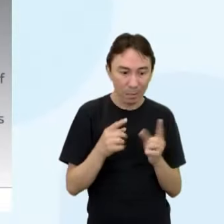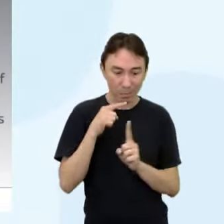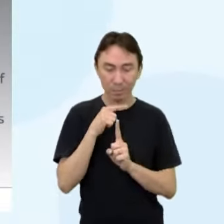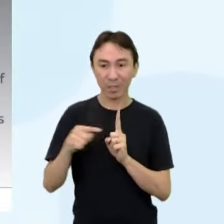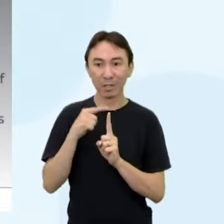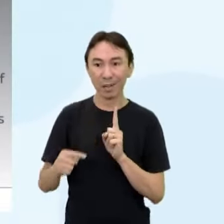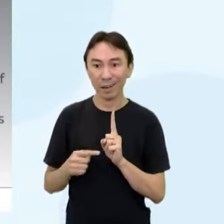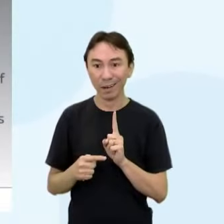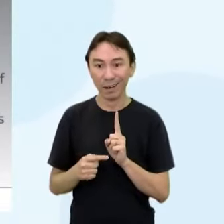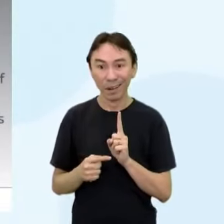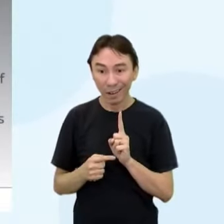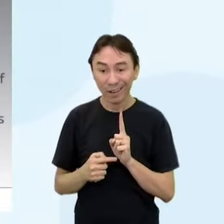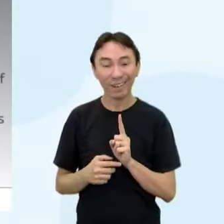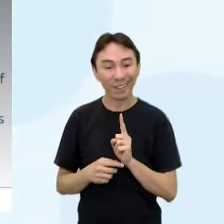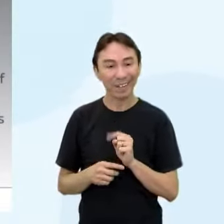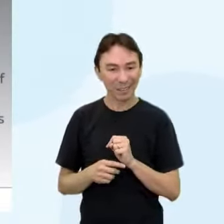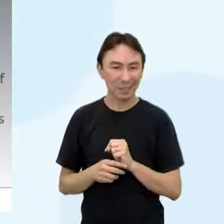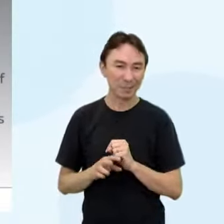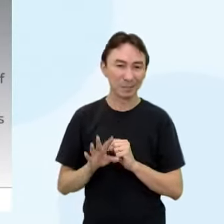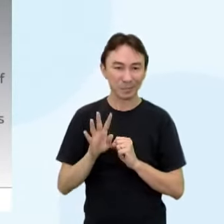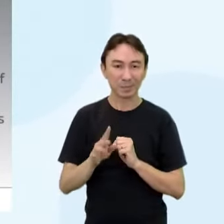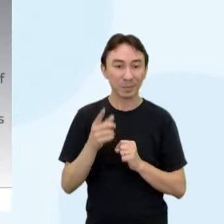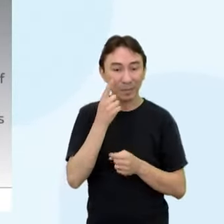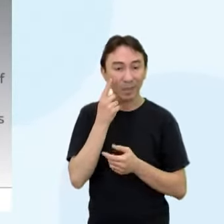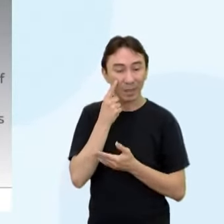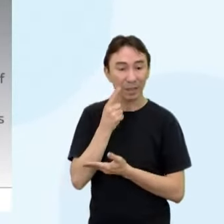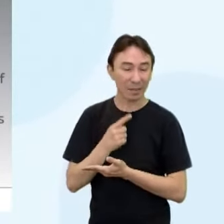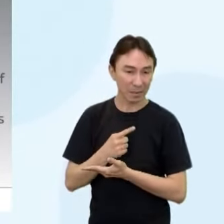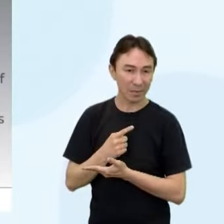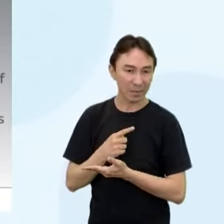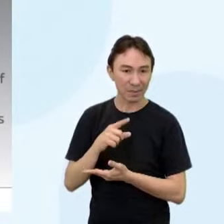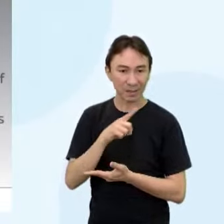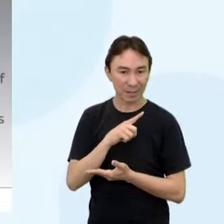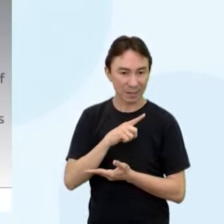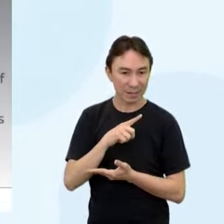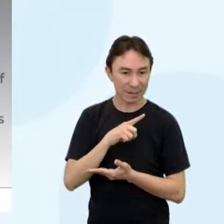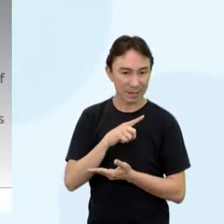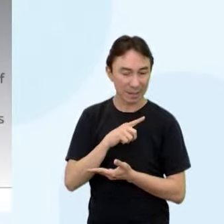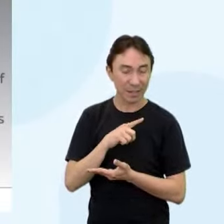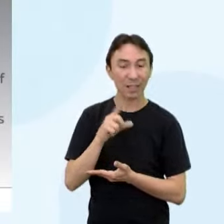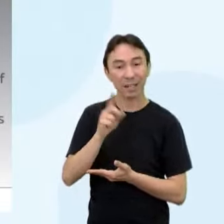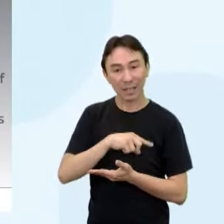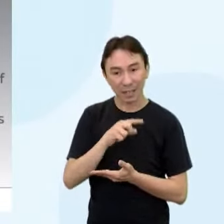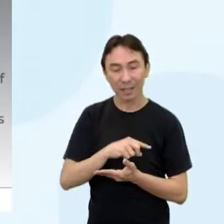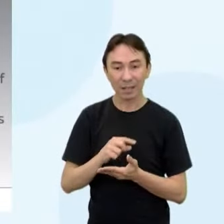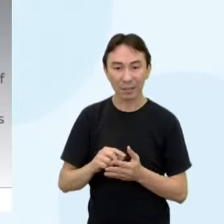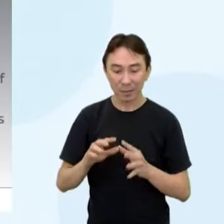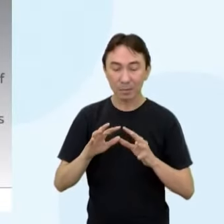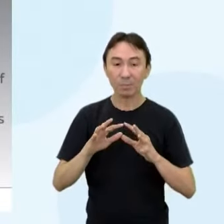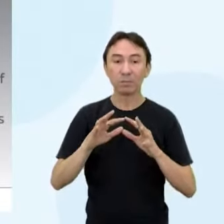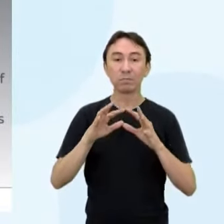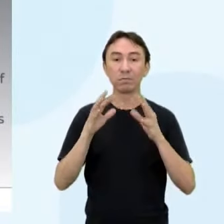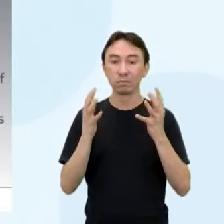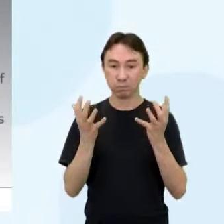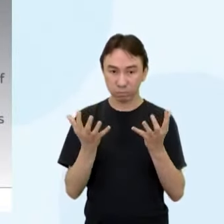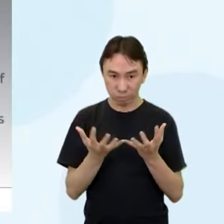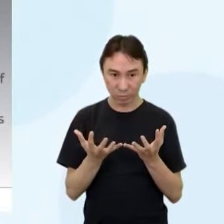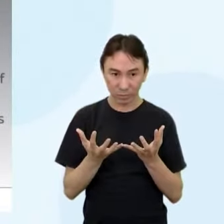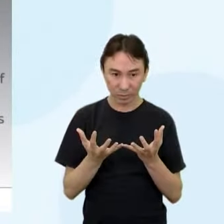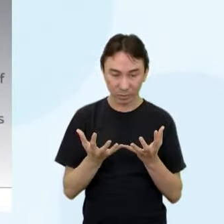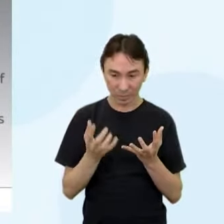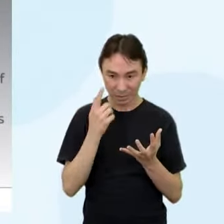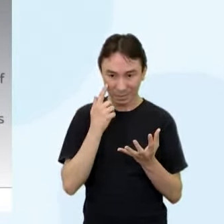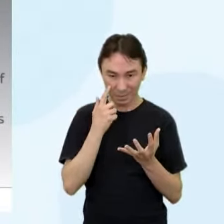razão, ó, aqui uma expressãozinha que a gente usa para conectar as ideias. Pluto is considered. Então a gente tem aqui o verbo